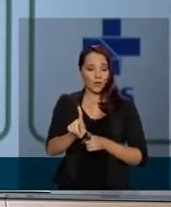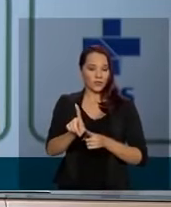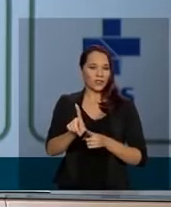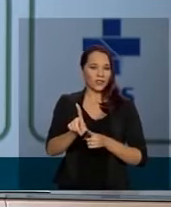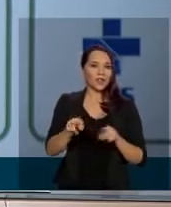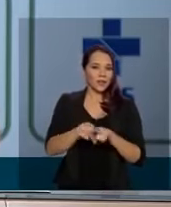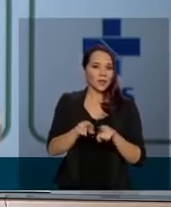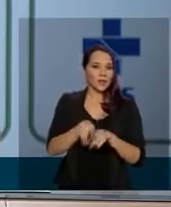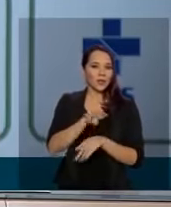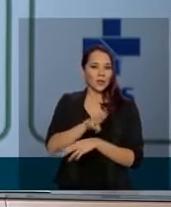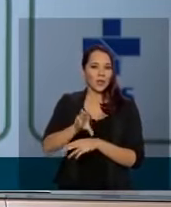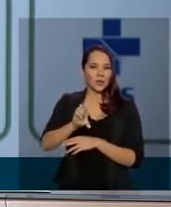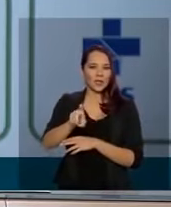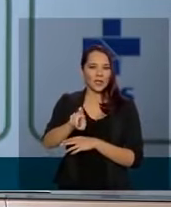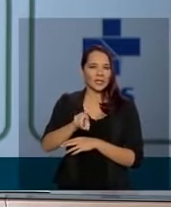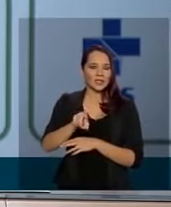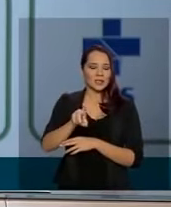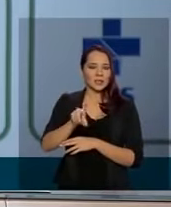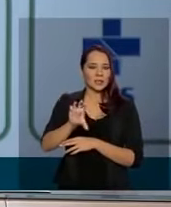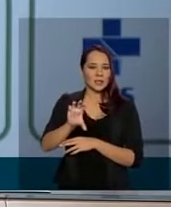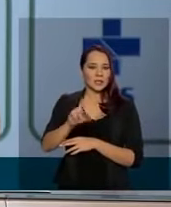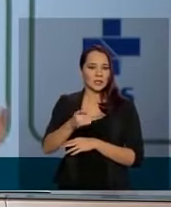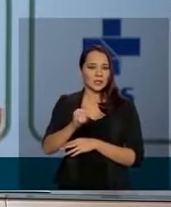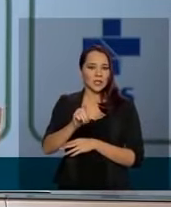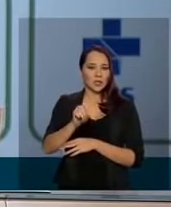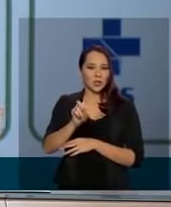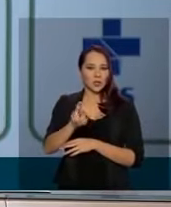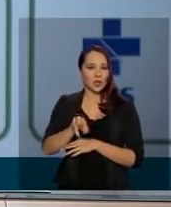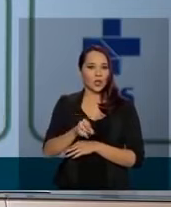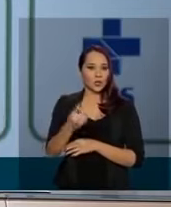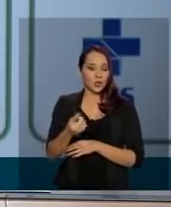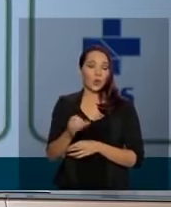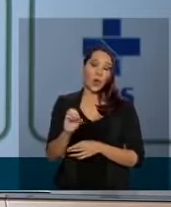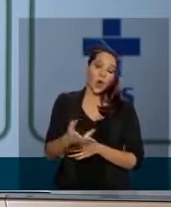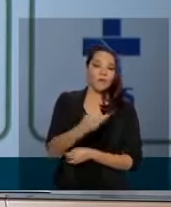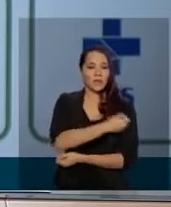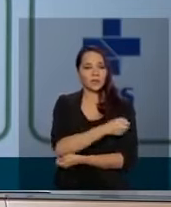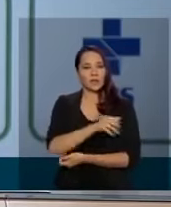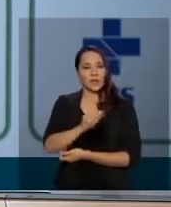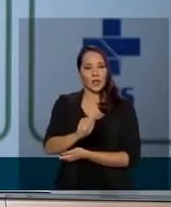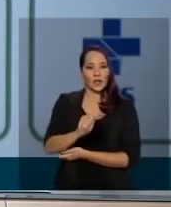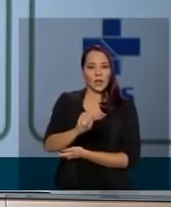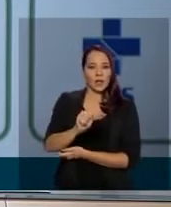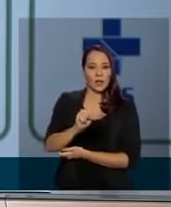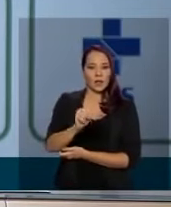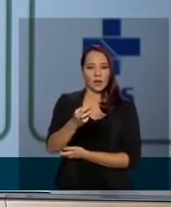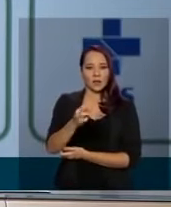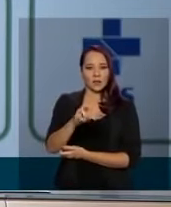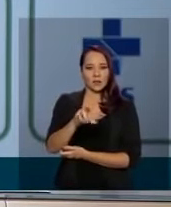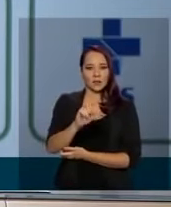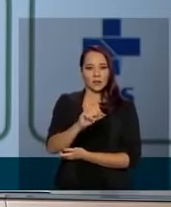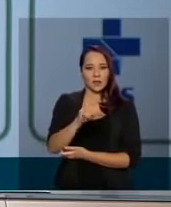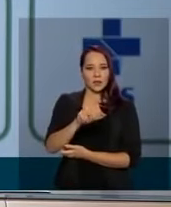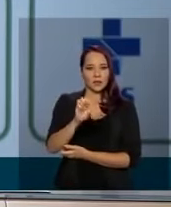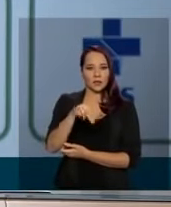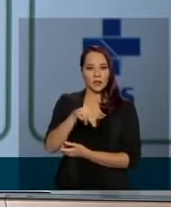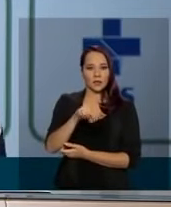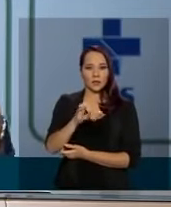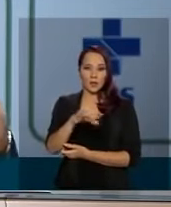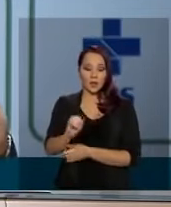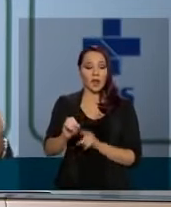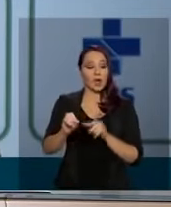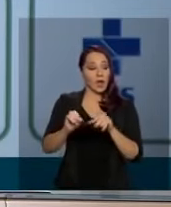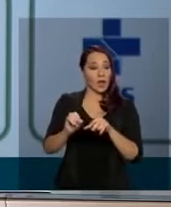também chamada Shadox 1, né, ou a vacina da AstraZeneca, essa vacina, ela talvez seja a que esteja